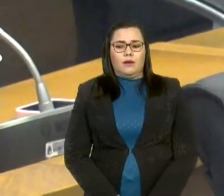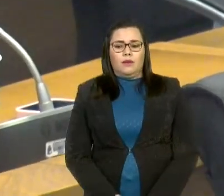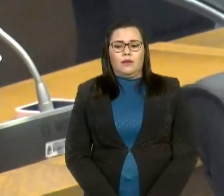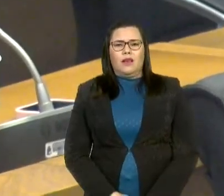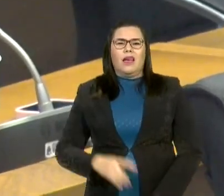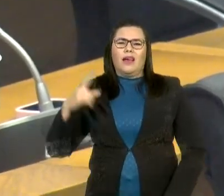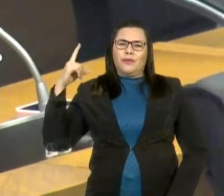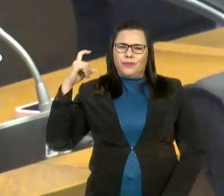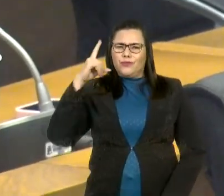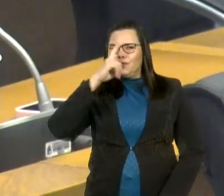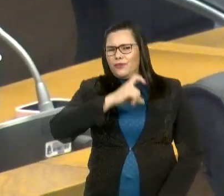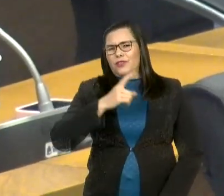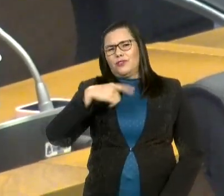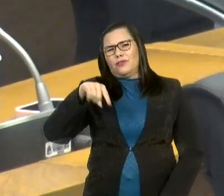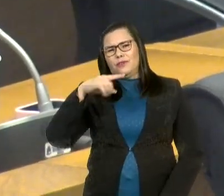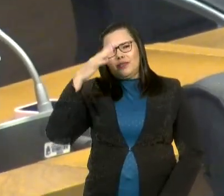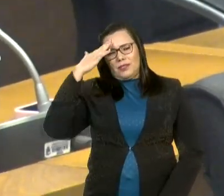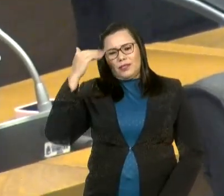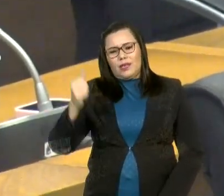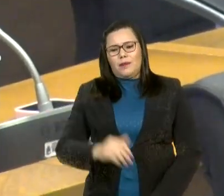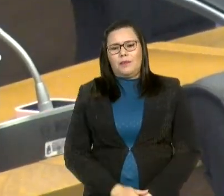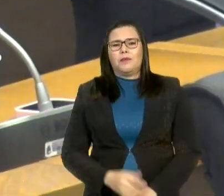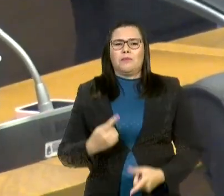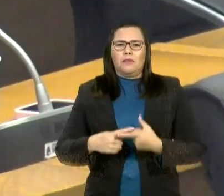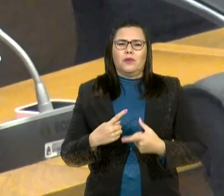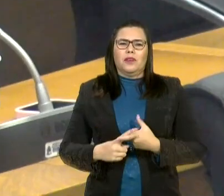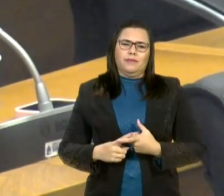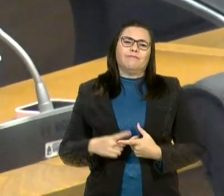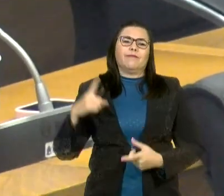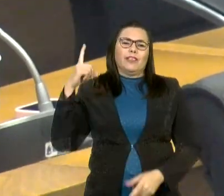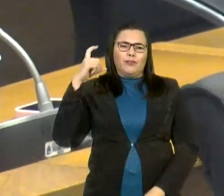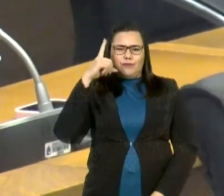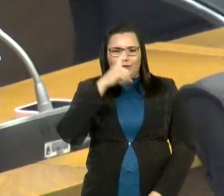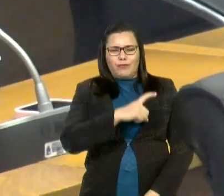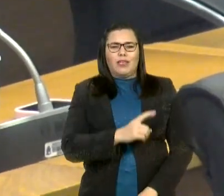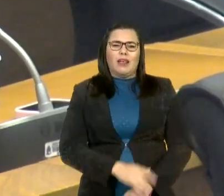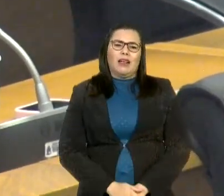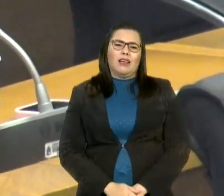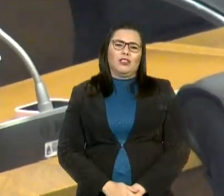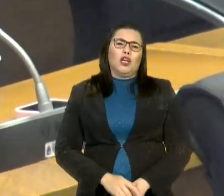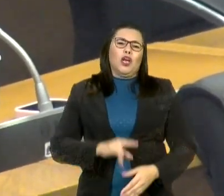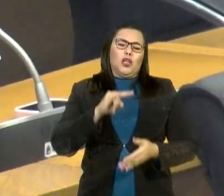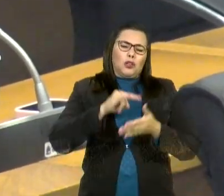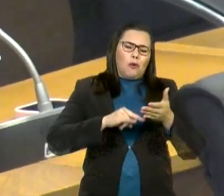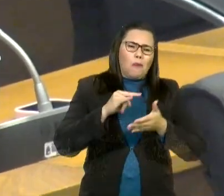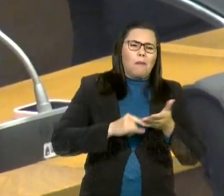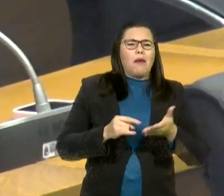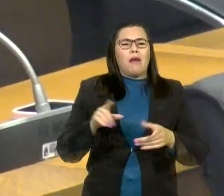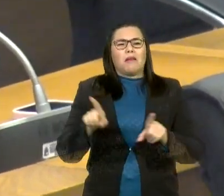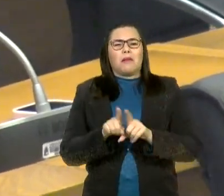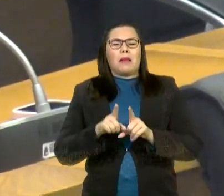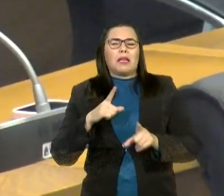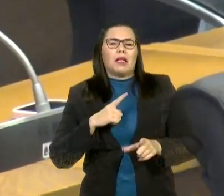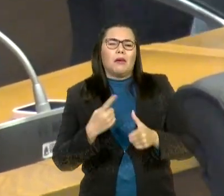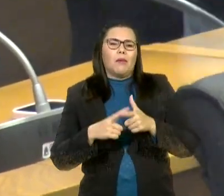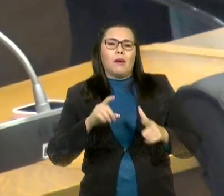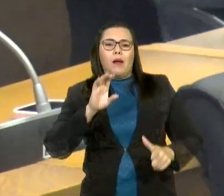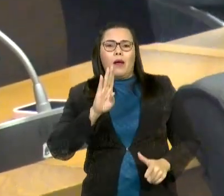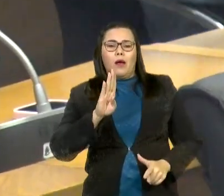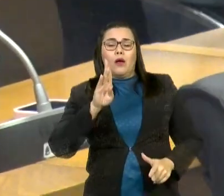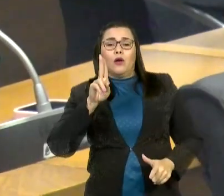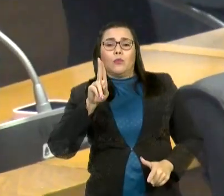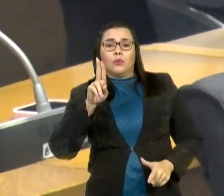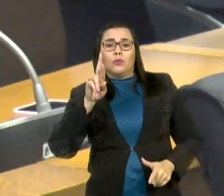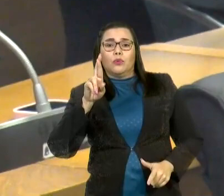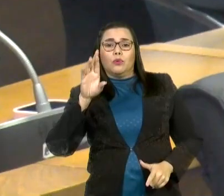gente destravar, digamos, a burocracia. Para a gente conseguir essa autorização,